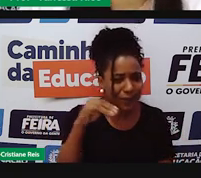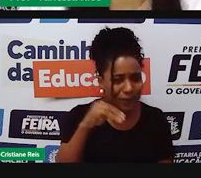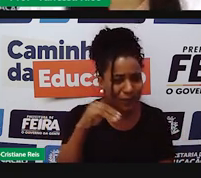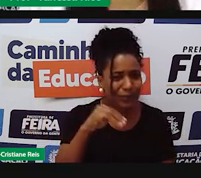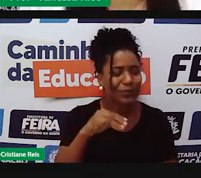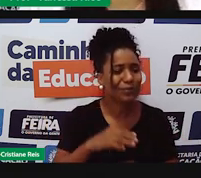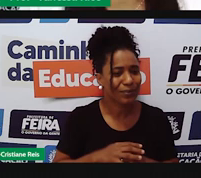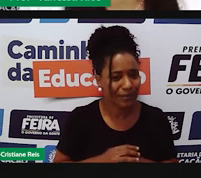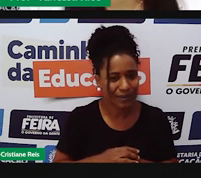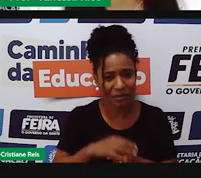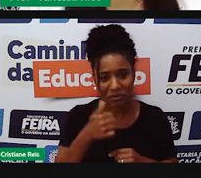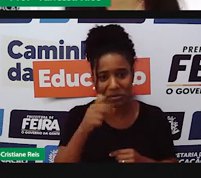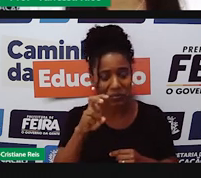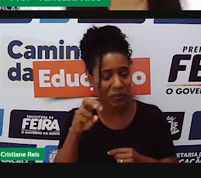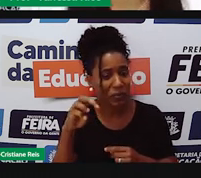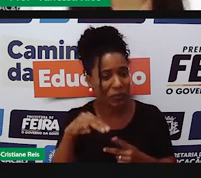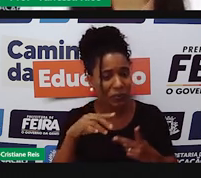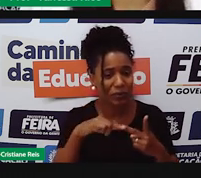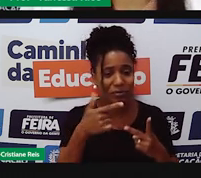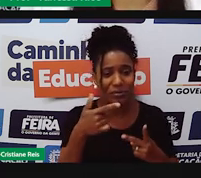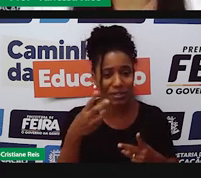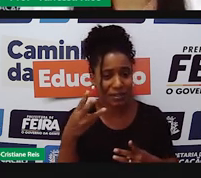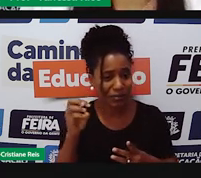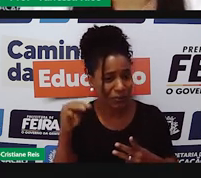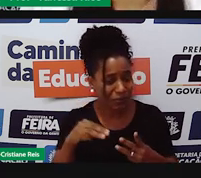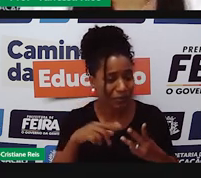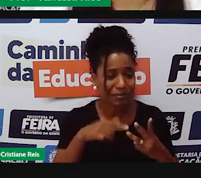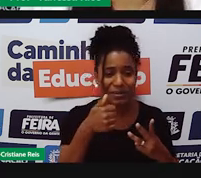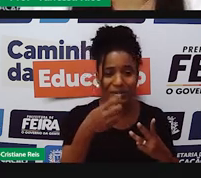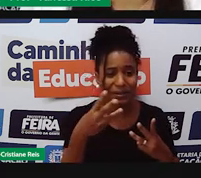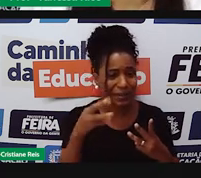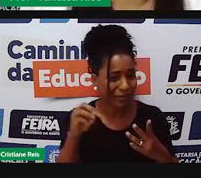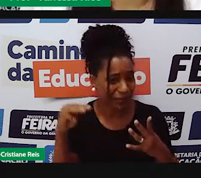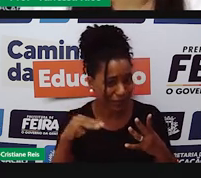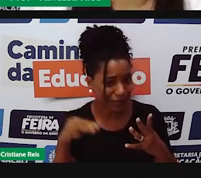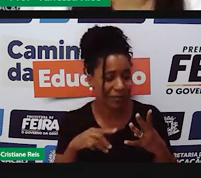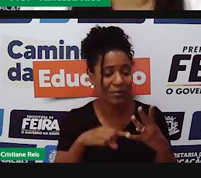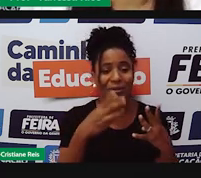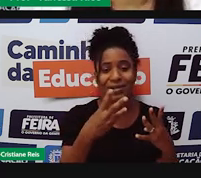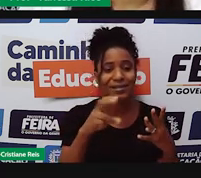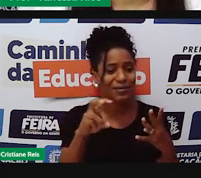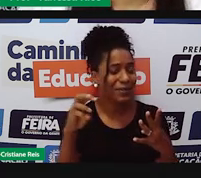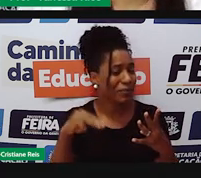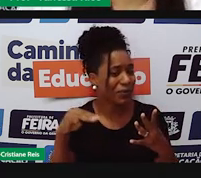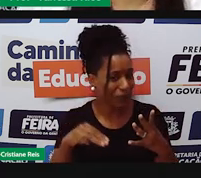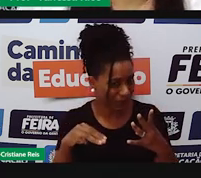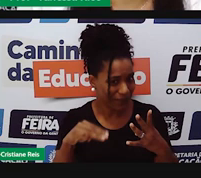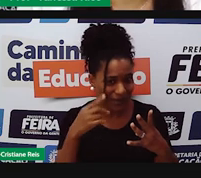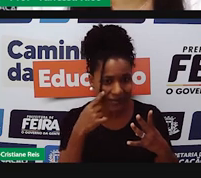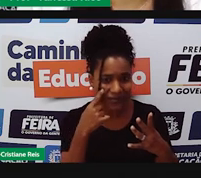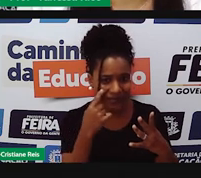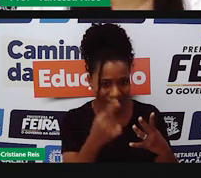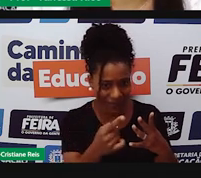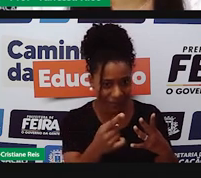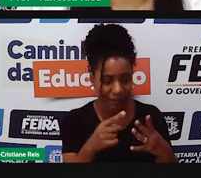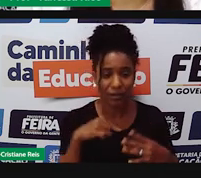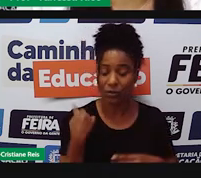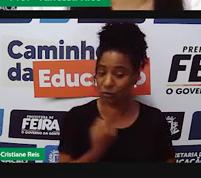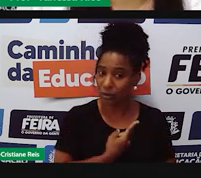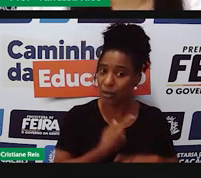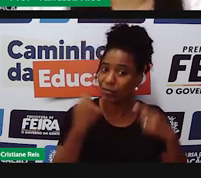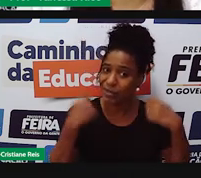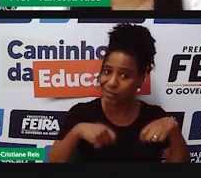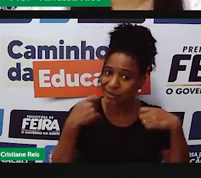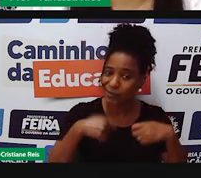minutos, 230 minutos, 130 minutos ou 350 minutos. Então, a gente precisa entender,